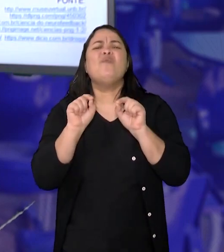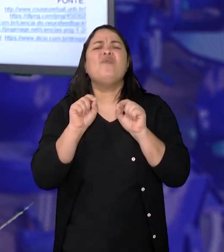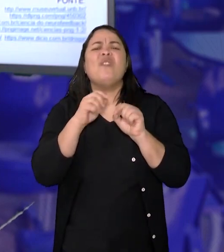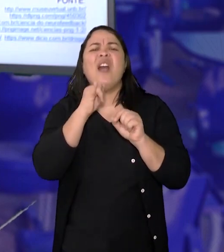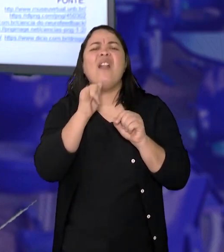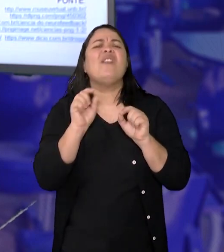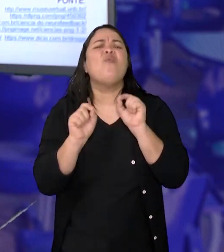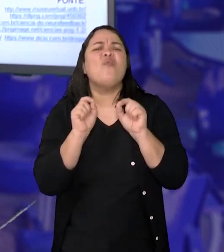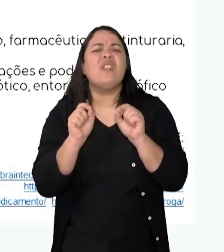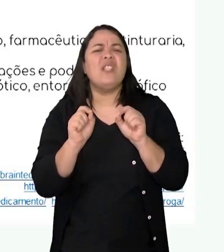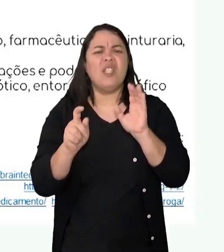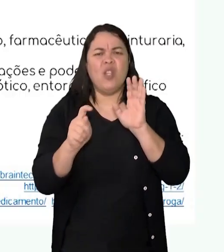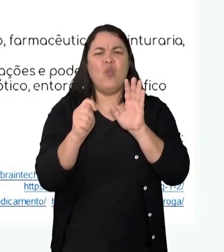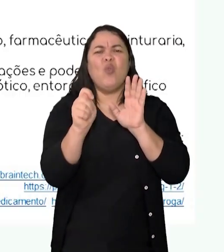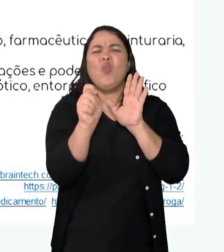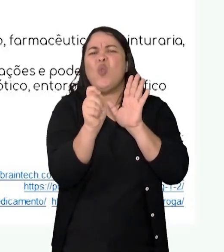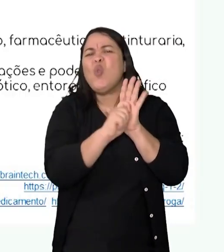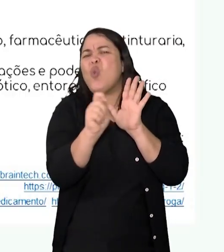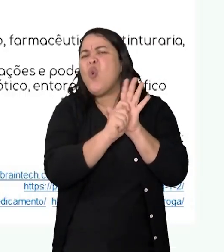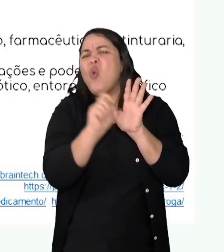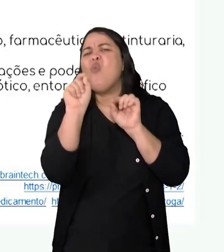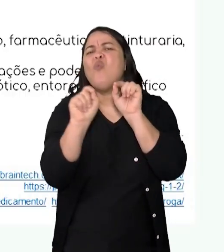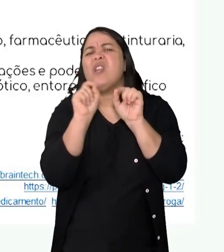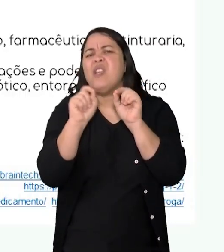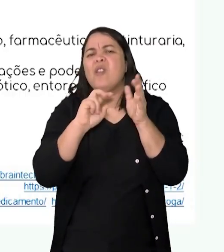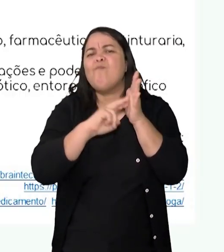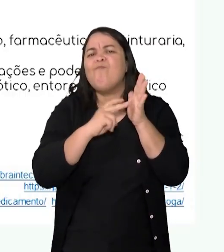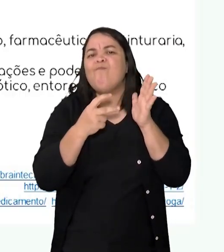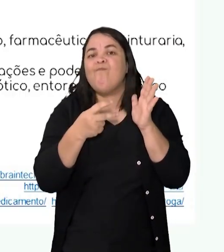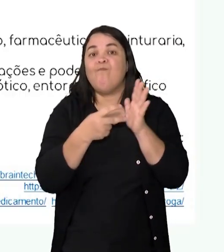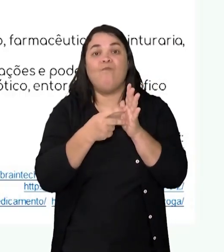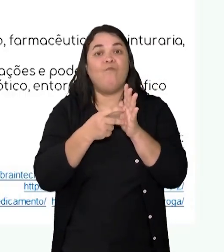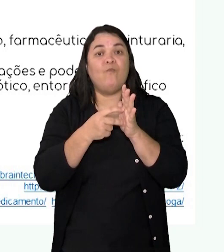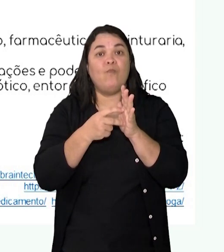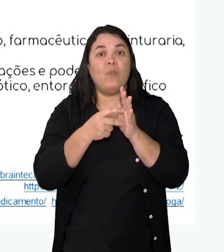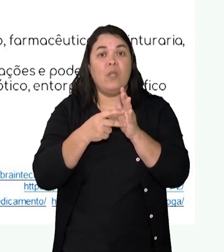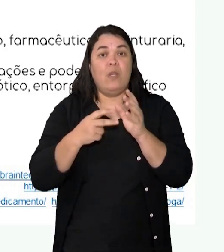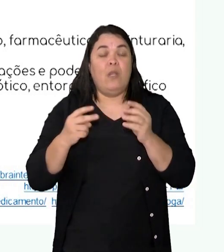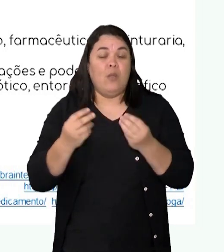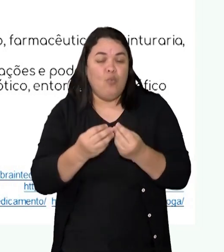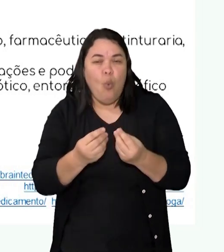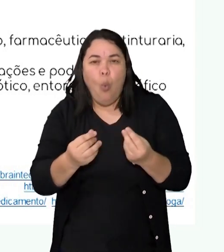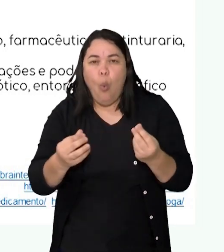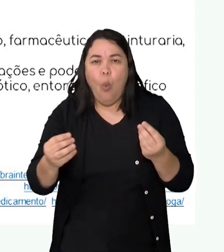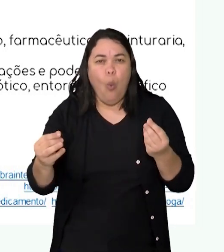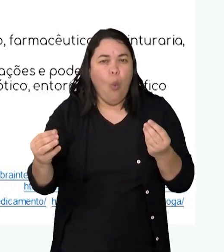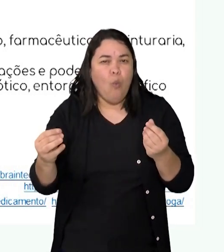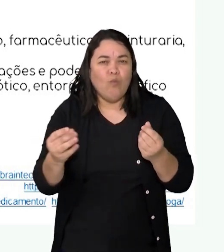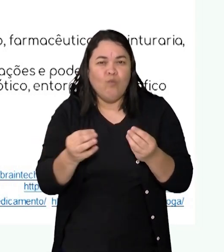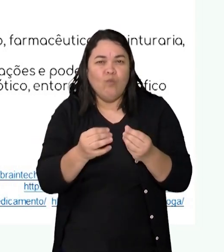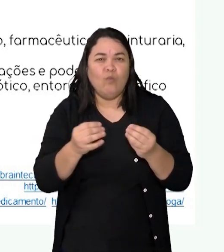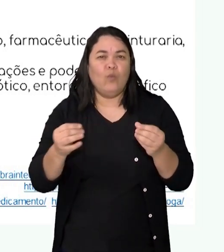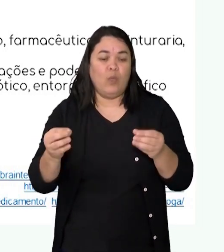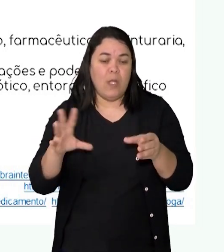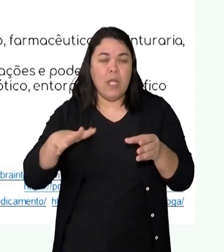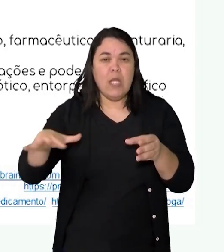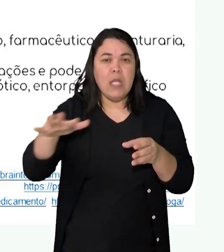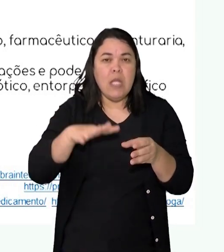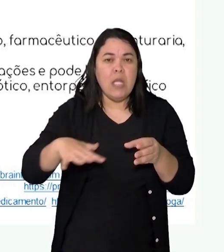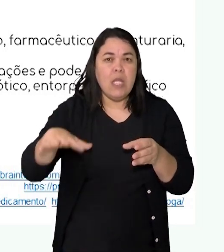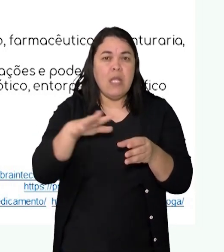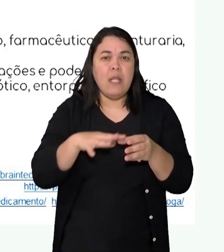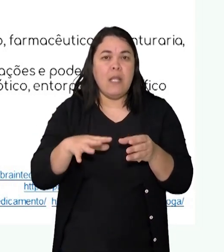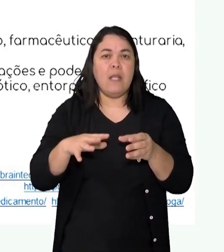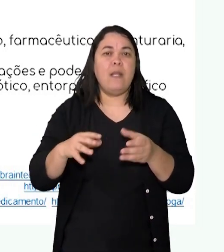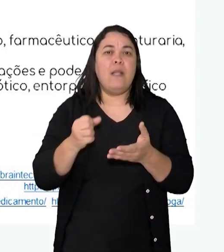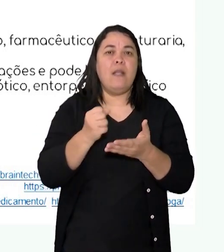o que seria uma droga? Droga, de acordo com o dicionário, é toda substância com propósito químico, farmacêutico,